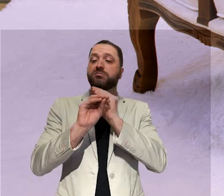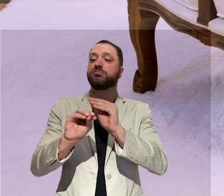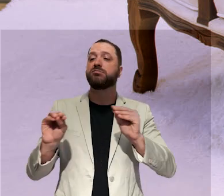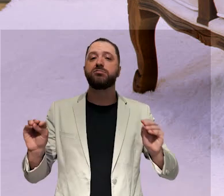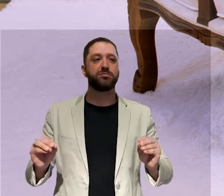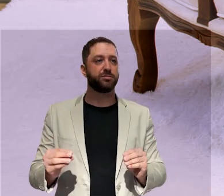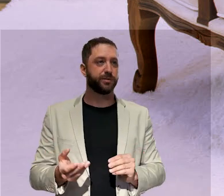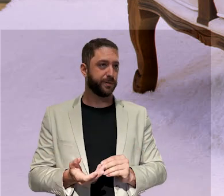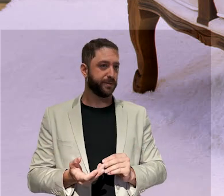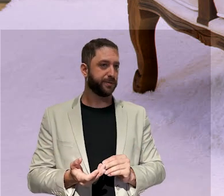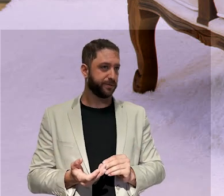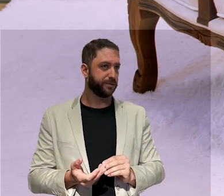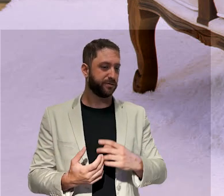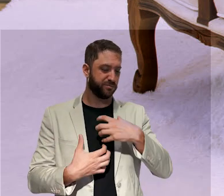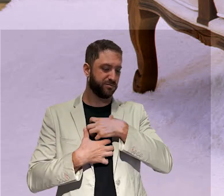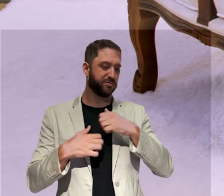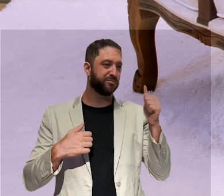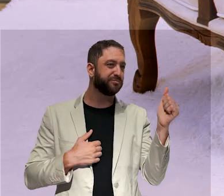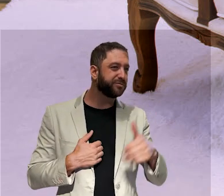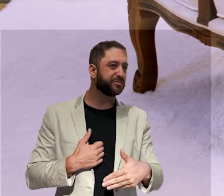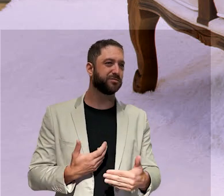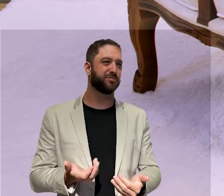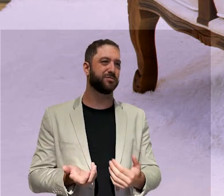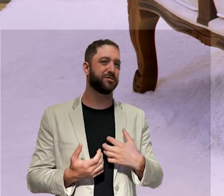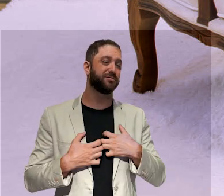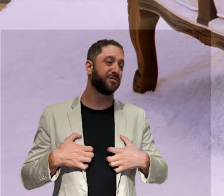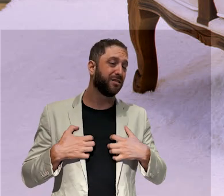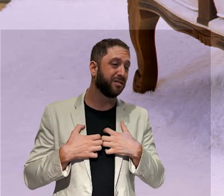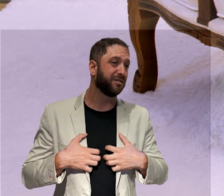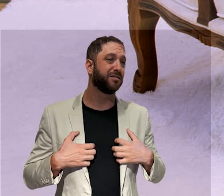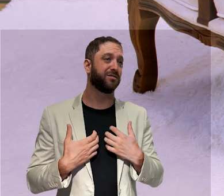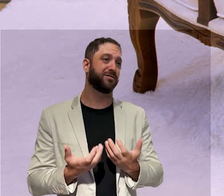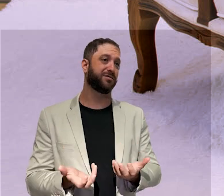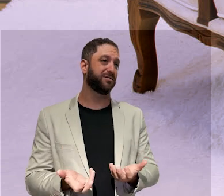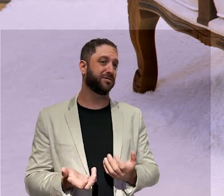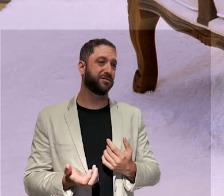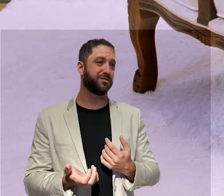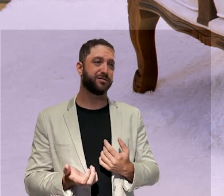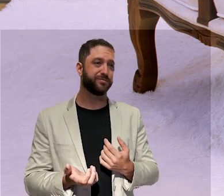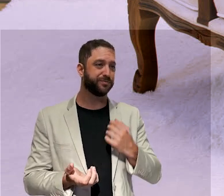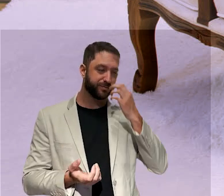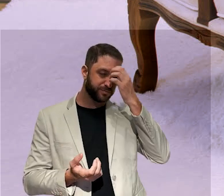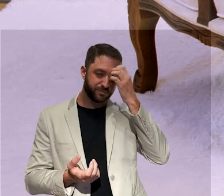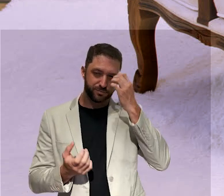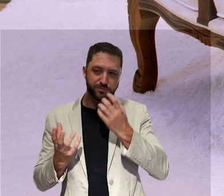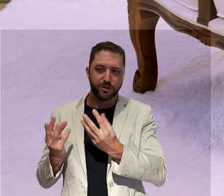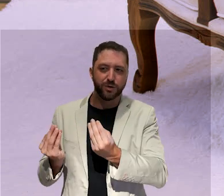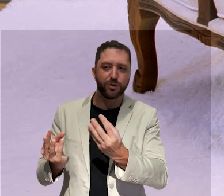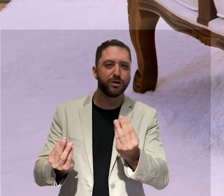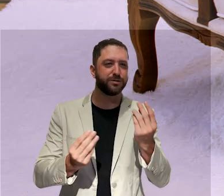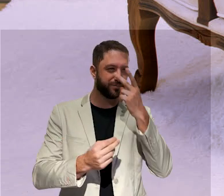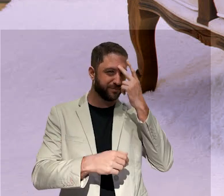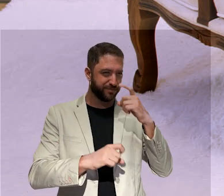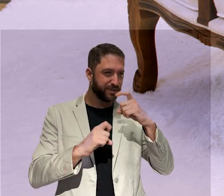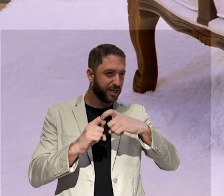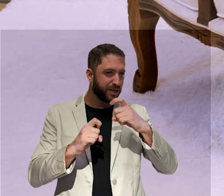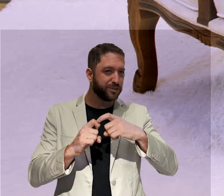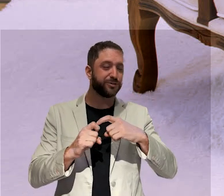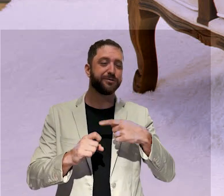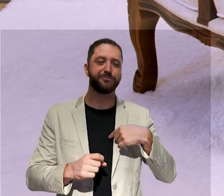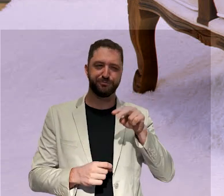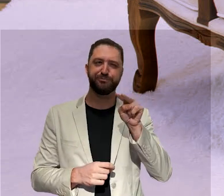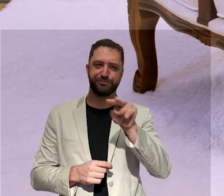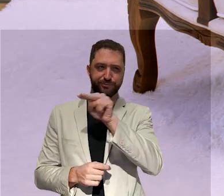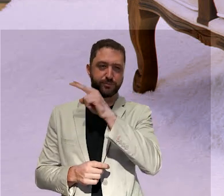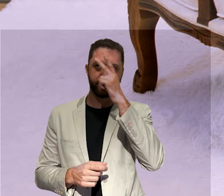sai criticada, sai reduzida, sai inferiorizada. Ou até mesmo para outras especialidades médicas, que é muito comum. A